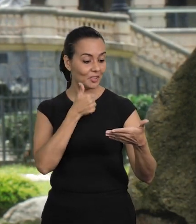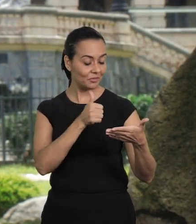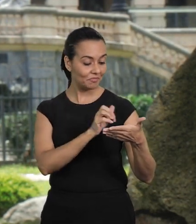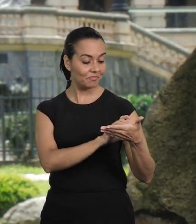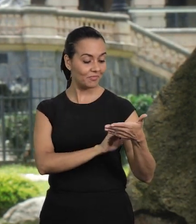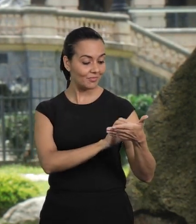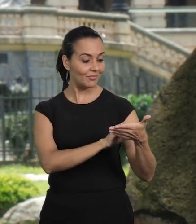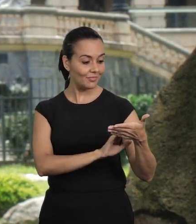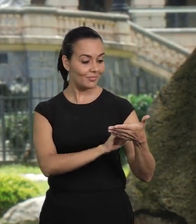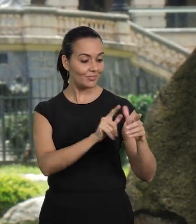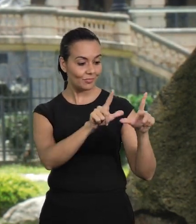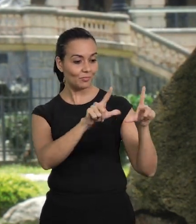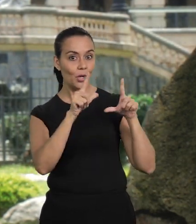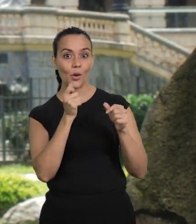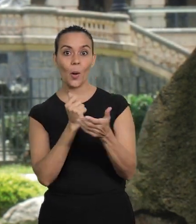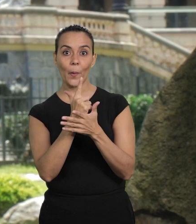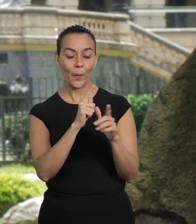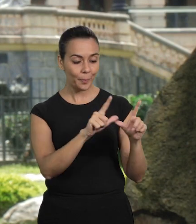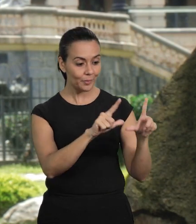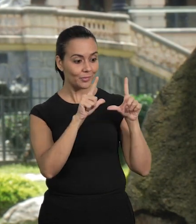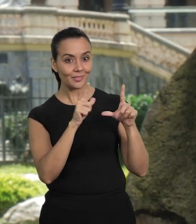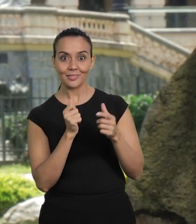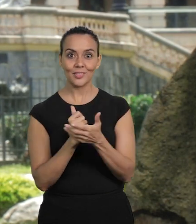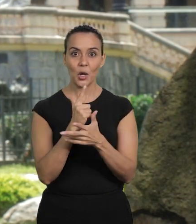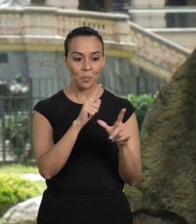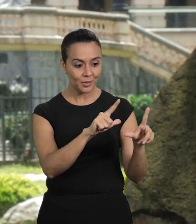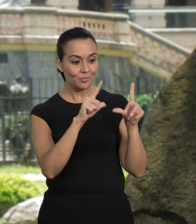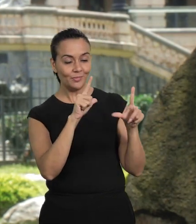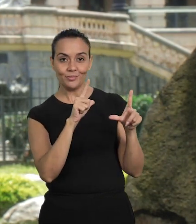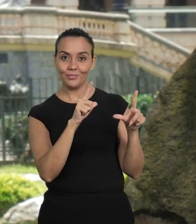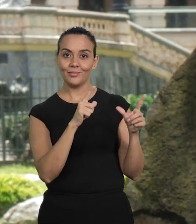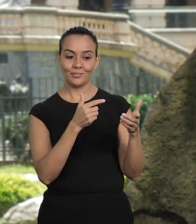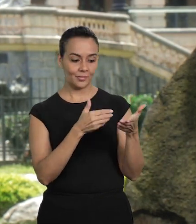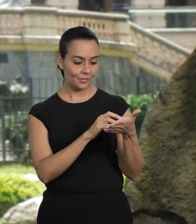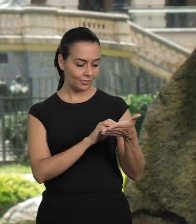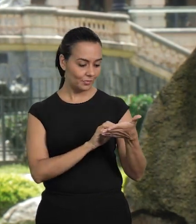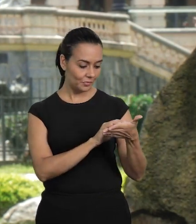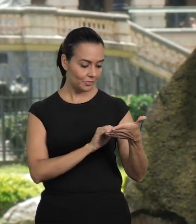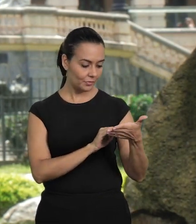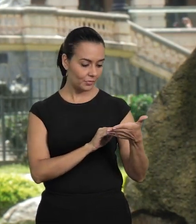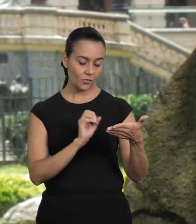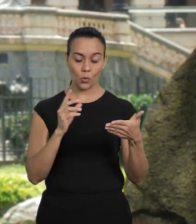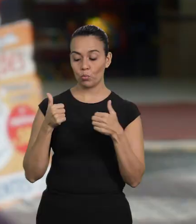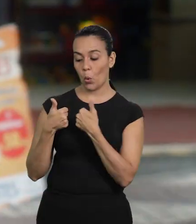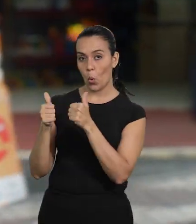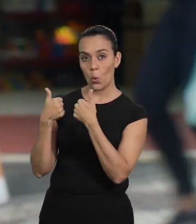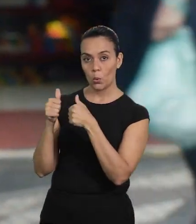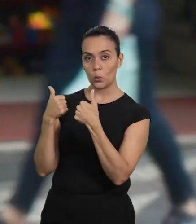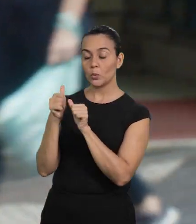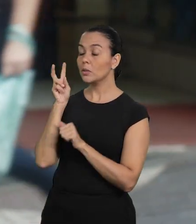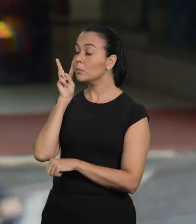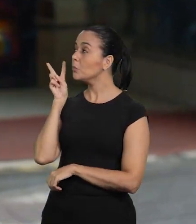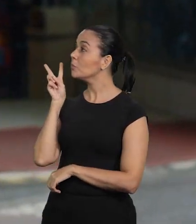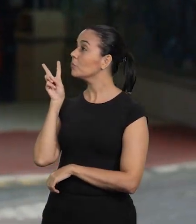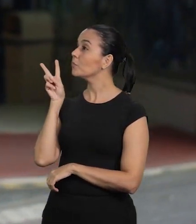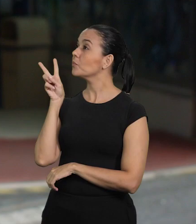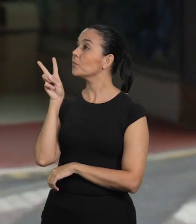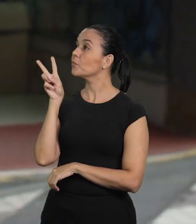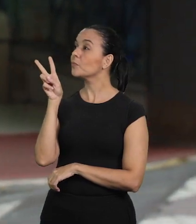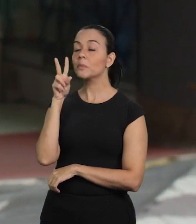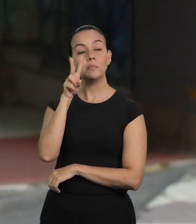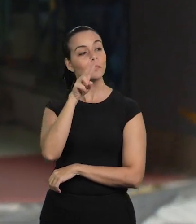inteiro publicidade. Quando você anda simplesmente de ônibus, né, você está sendo estimulado por uma série de,